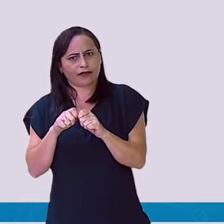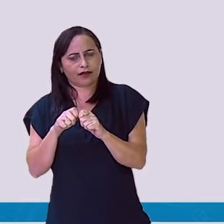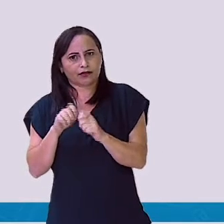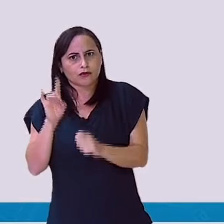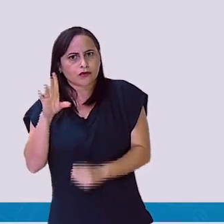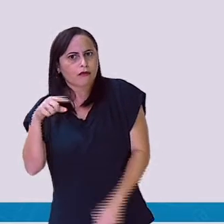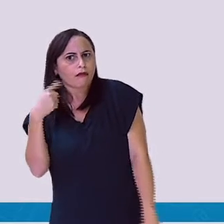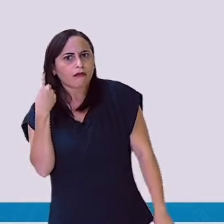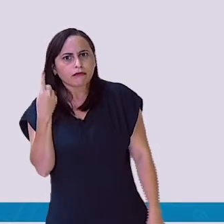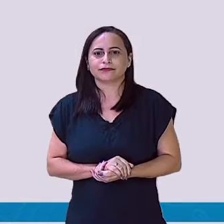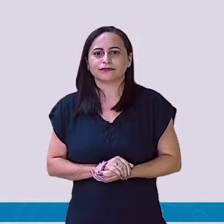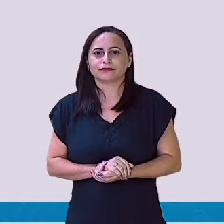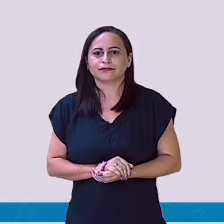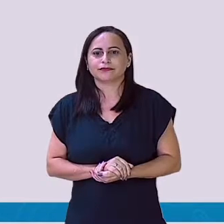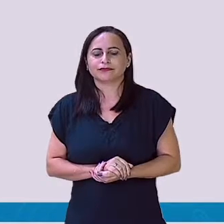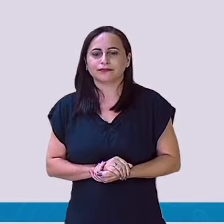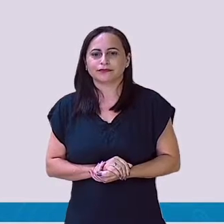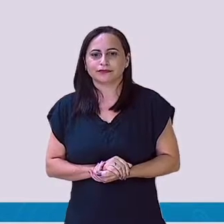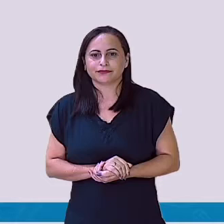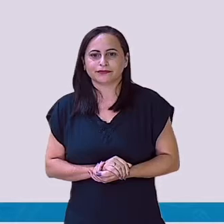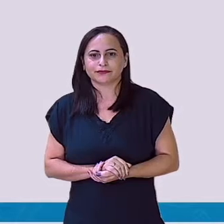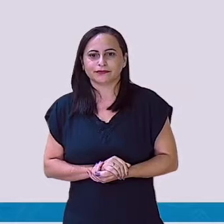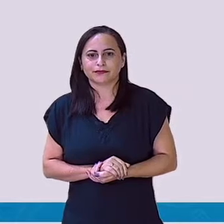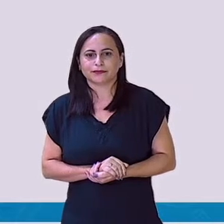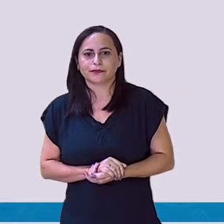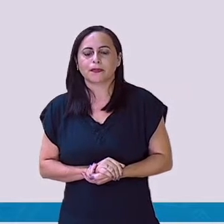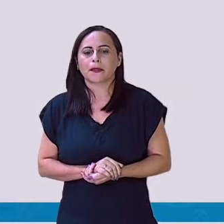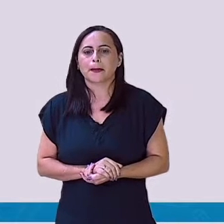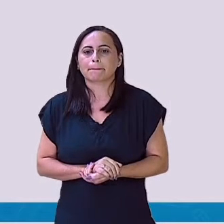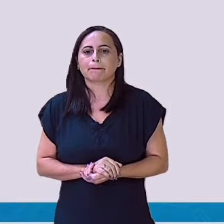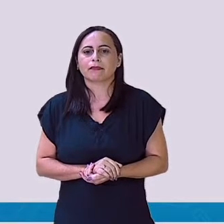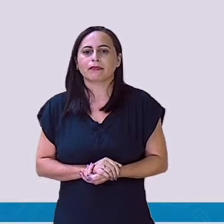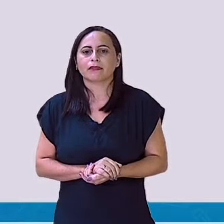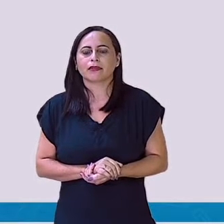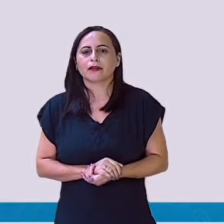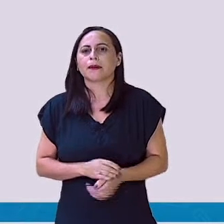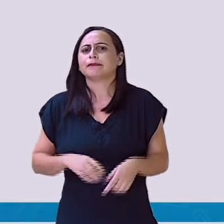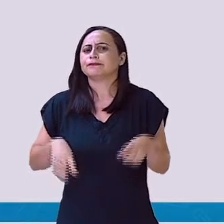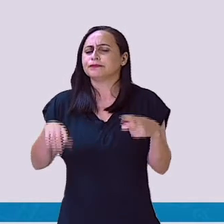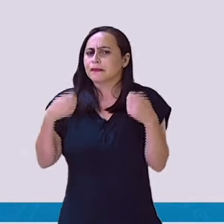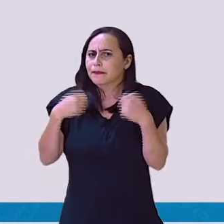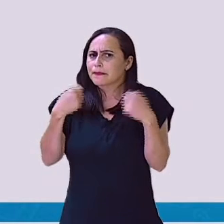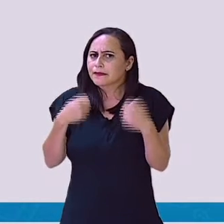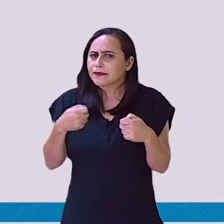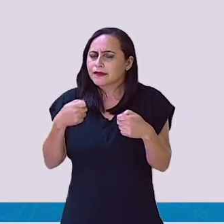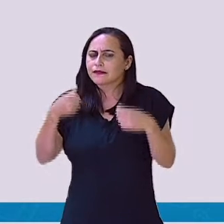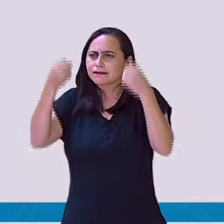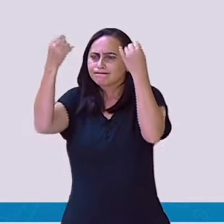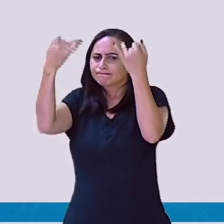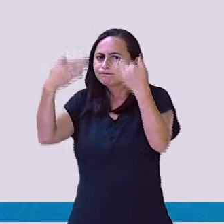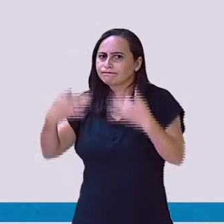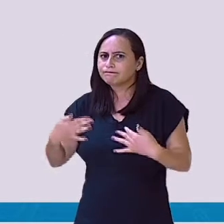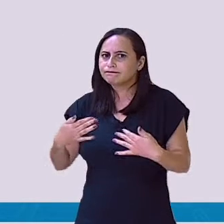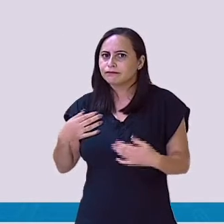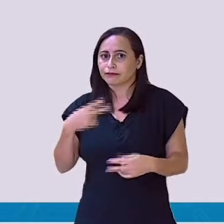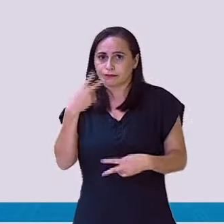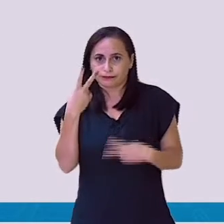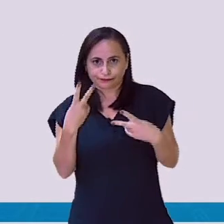única coisa. Aqui convém fazer 2 esclarecimentos a respeito da